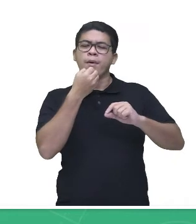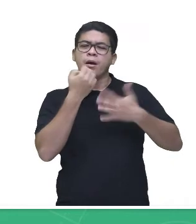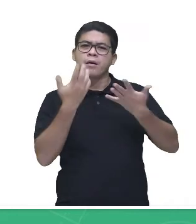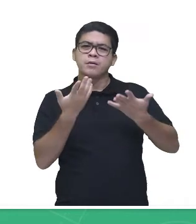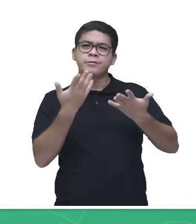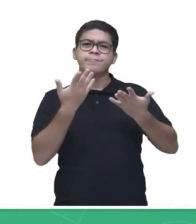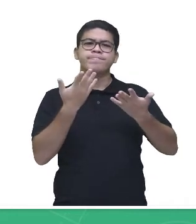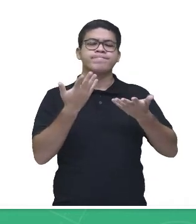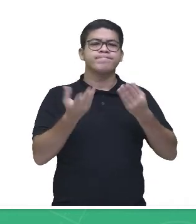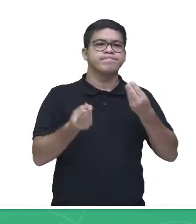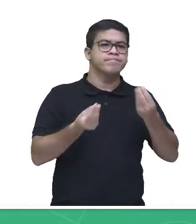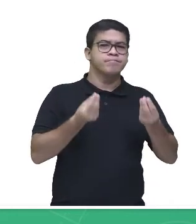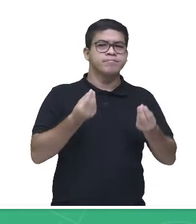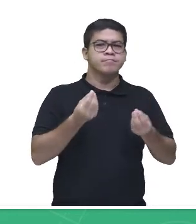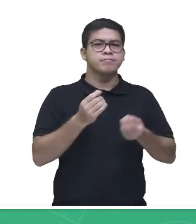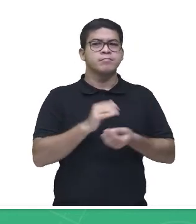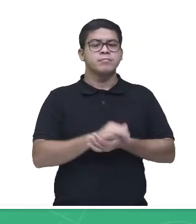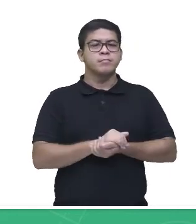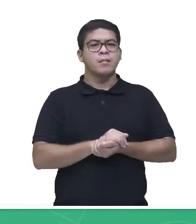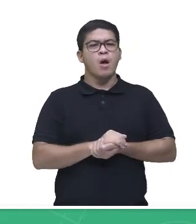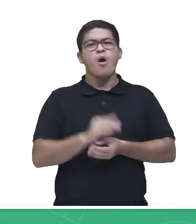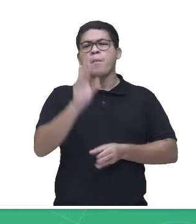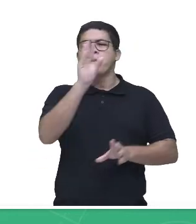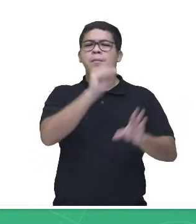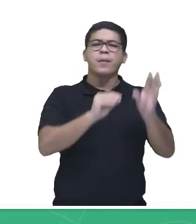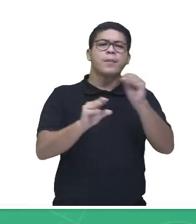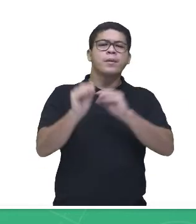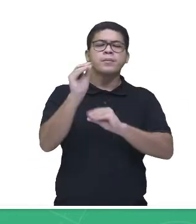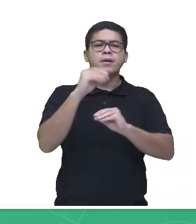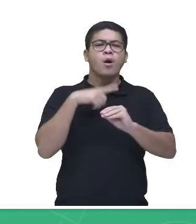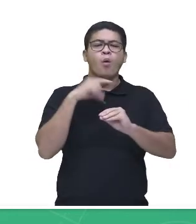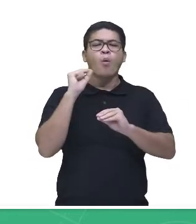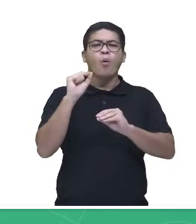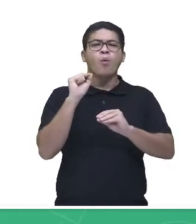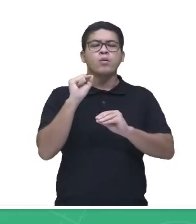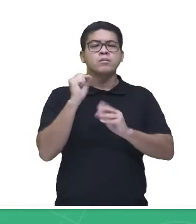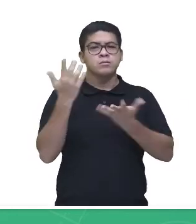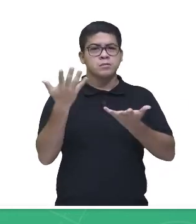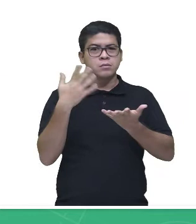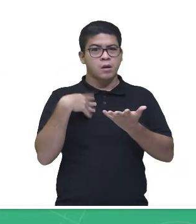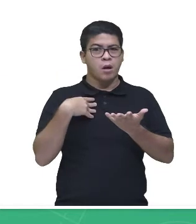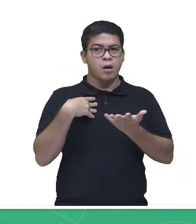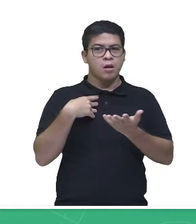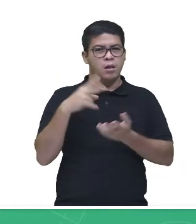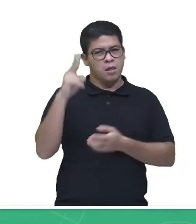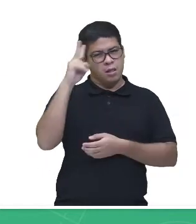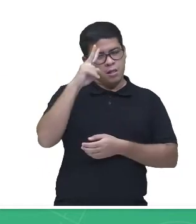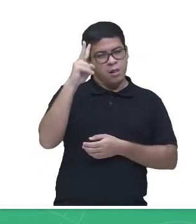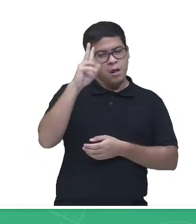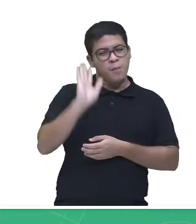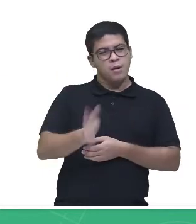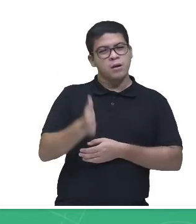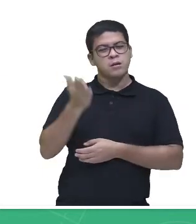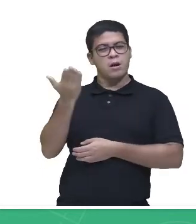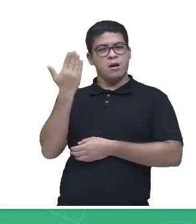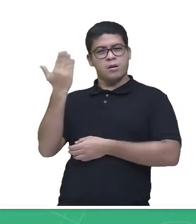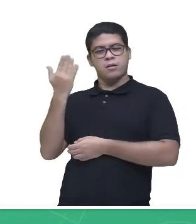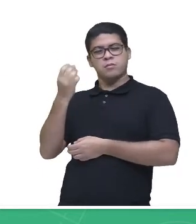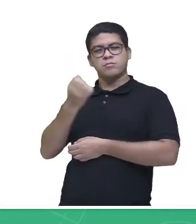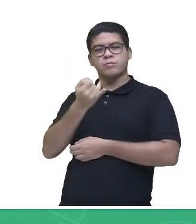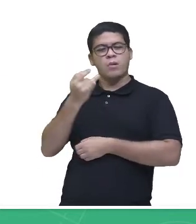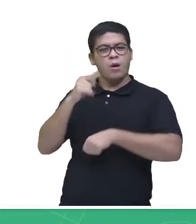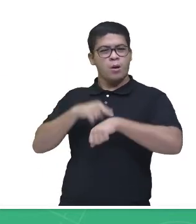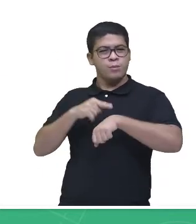levando em consideração o que o falante está falando, a zona temporal do falante. Lembra que eu falei no passado, há pouquinho minutos